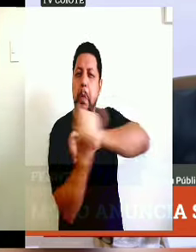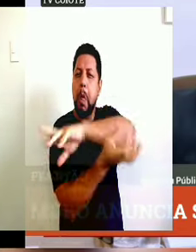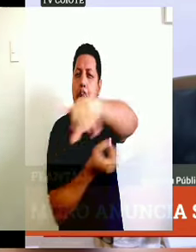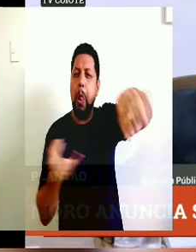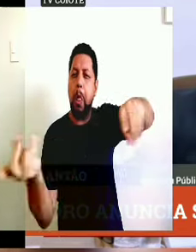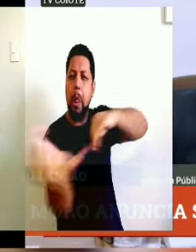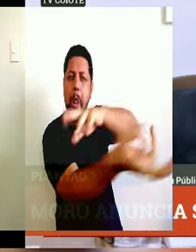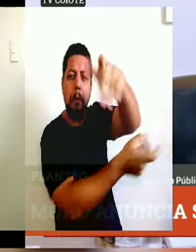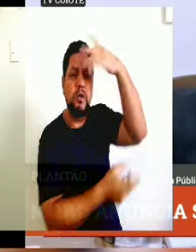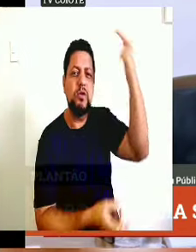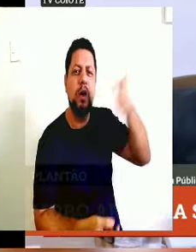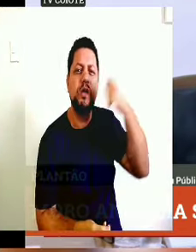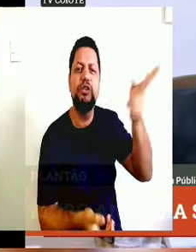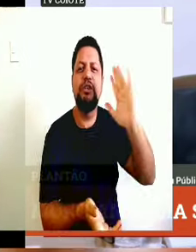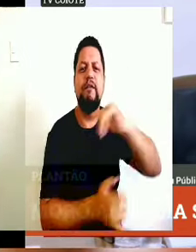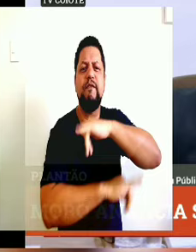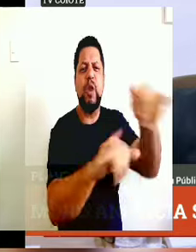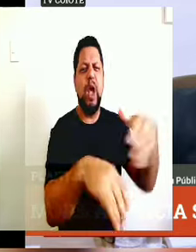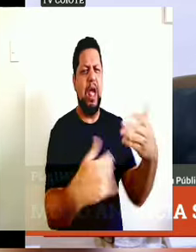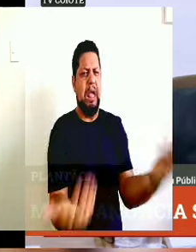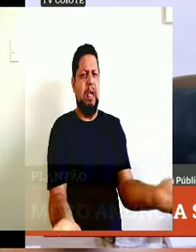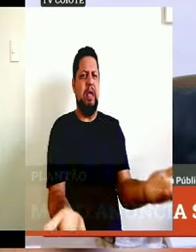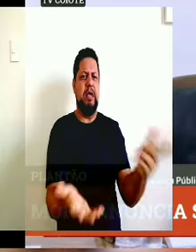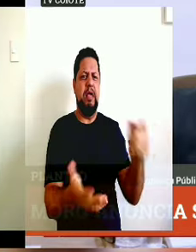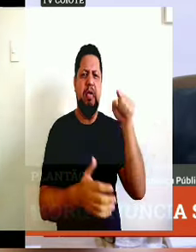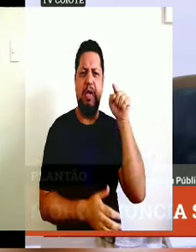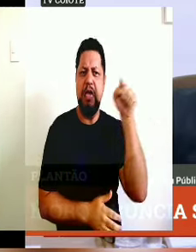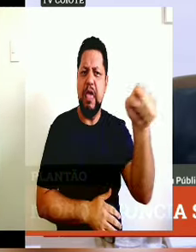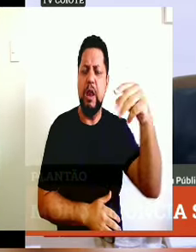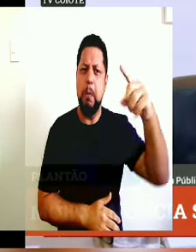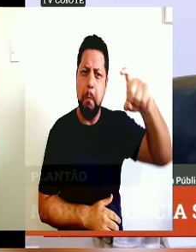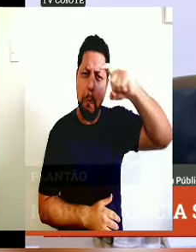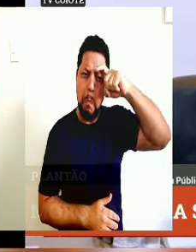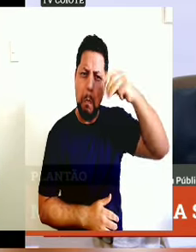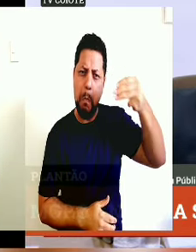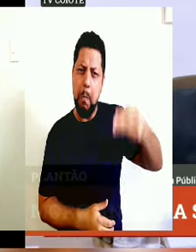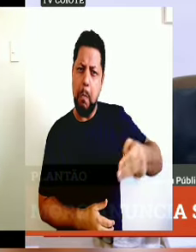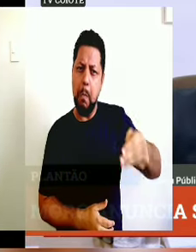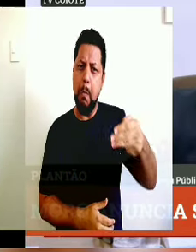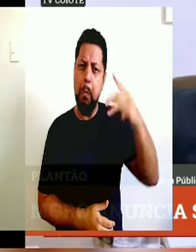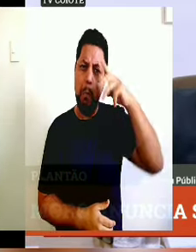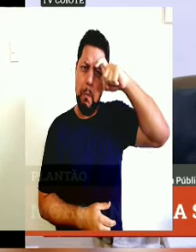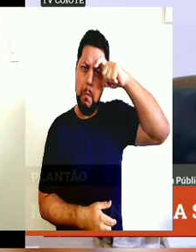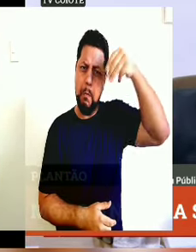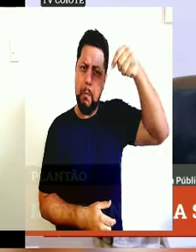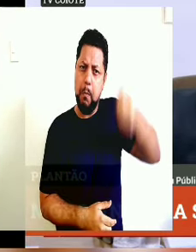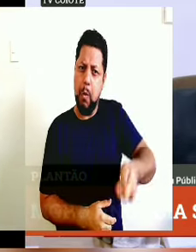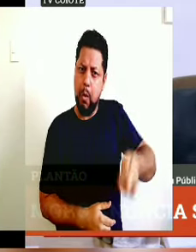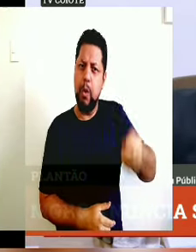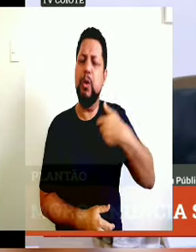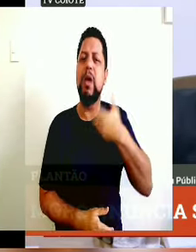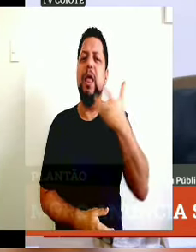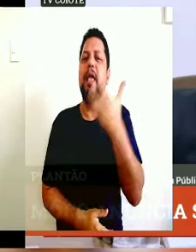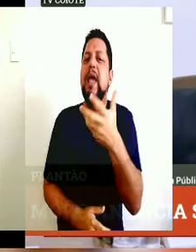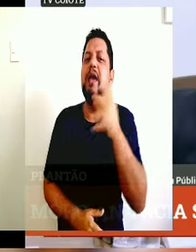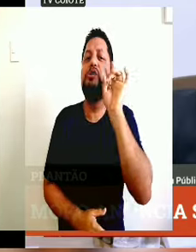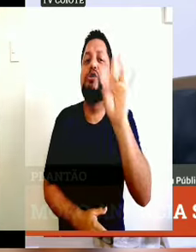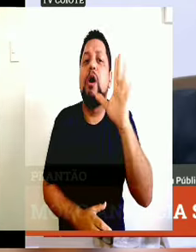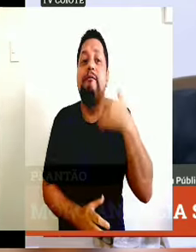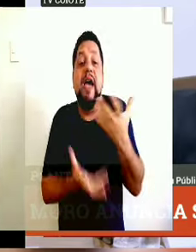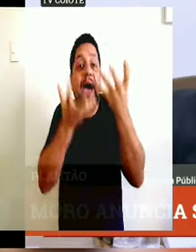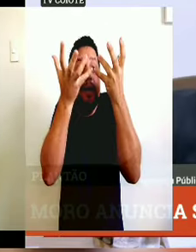divulgado equivocadamente por algumas pessoas que eu teria estabelecido como condição para assumir